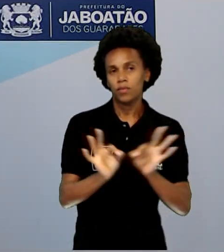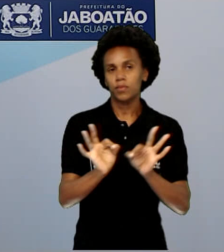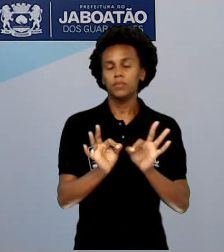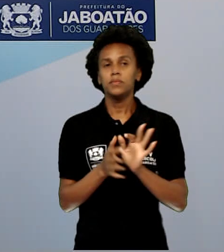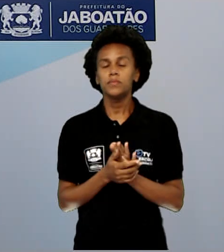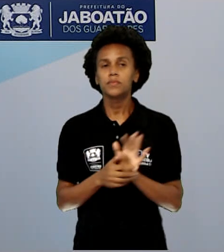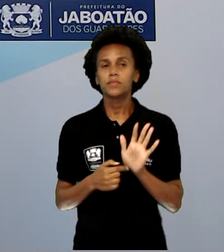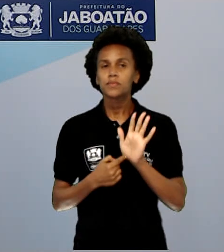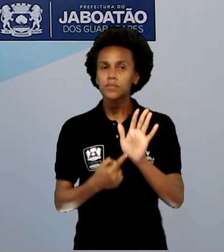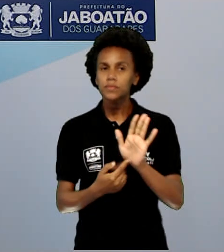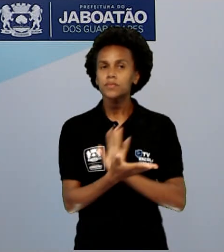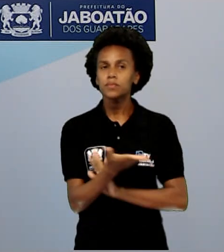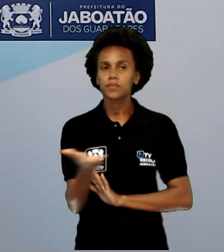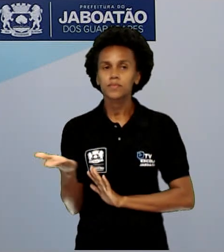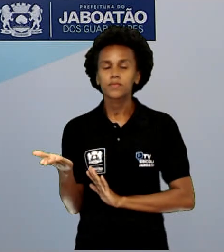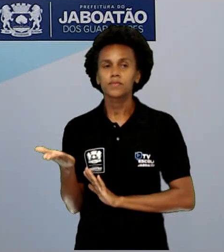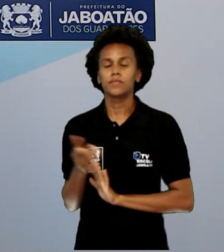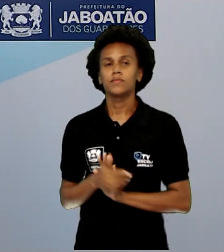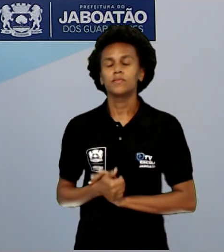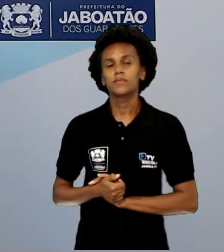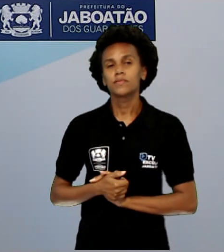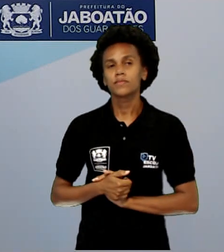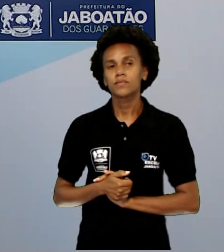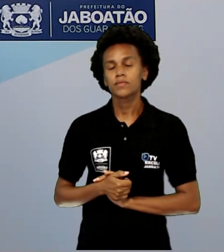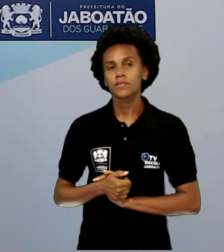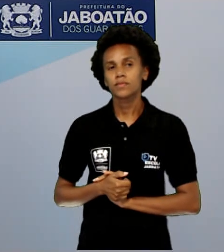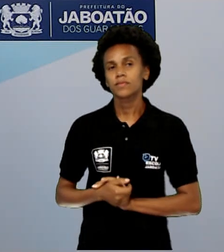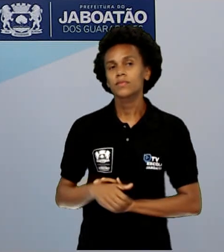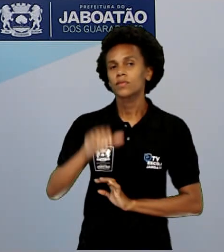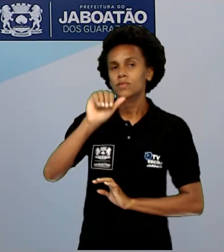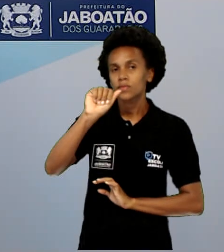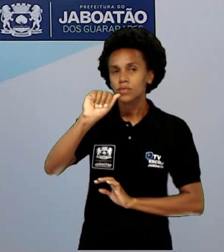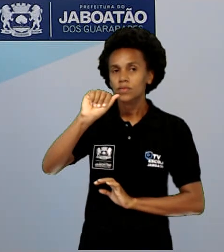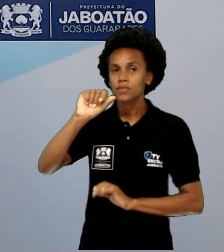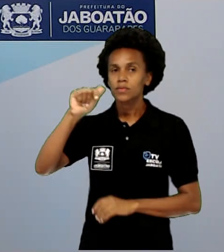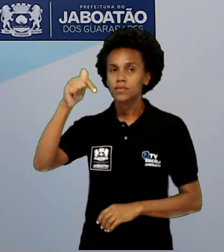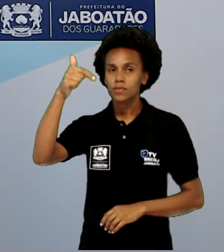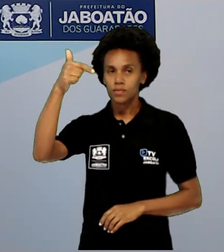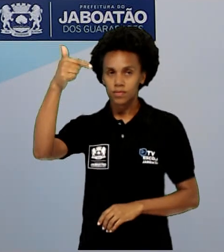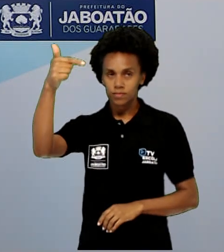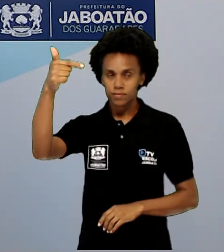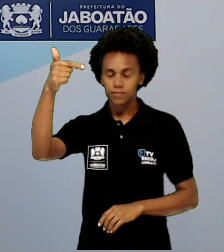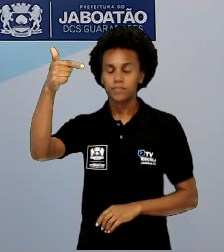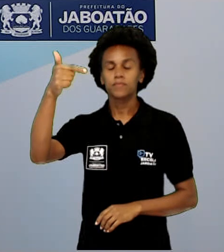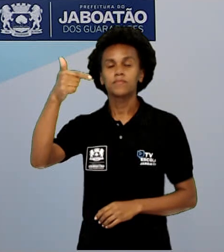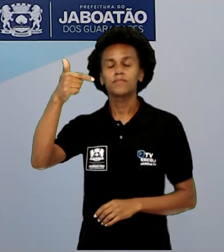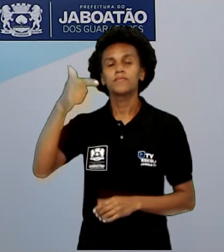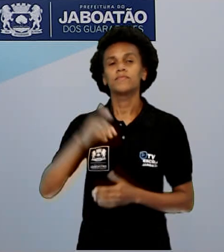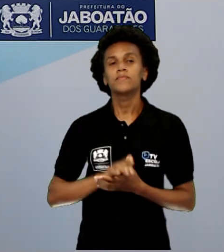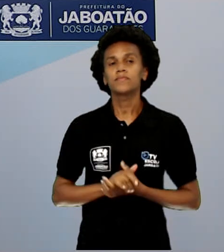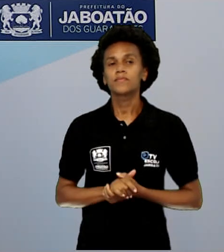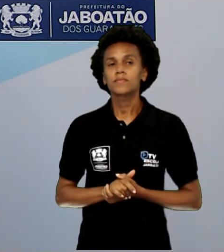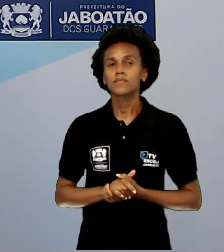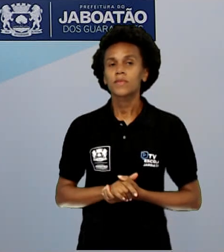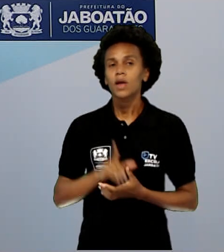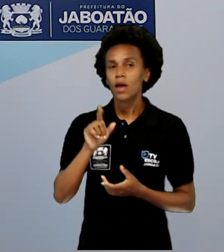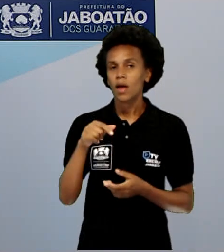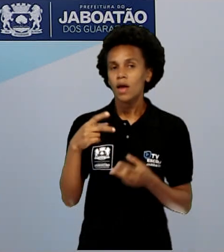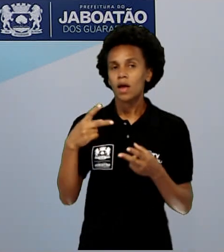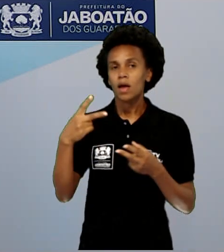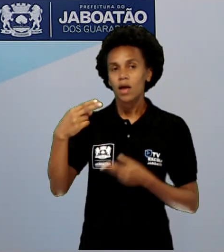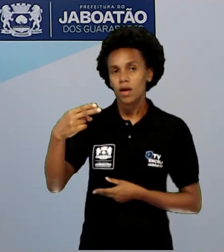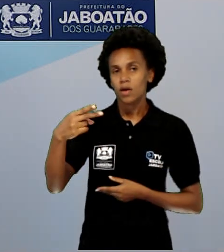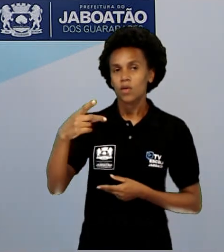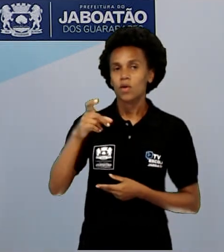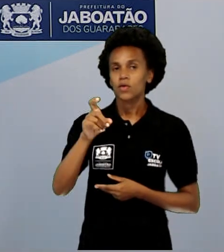Colocando o x em evidência, porque esse x ao quadrado aqui, se referindo à potenciação, é a mesma coisa que x vezes